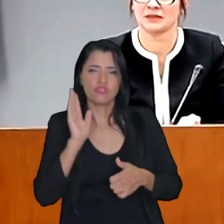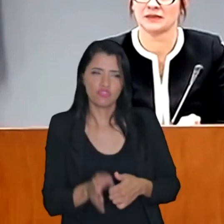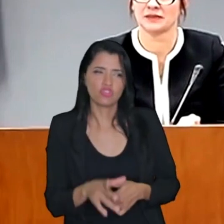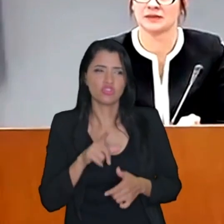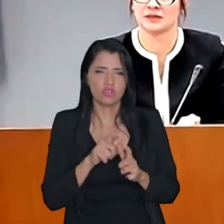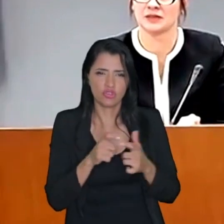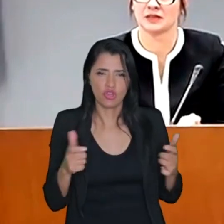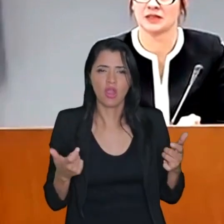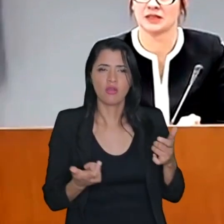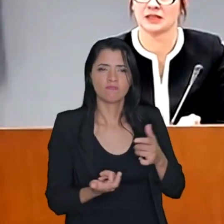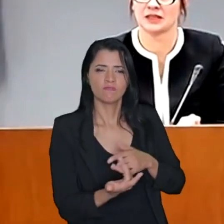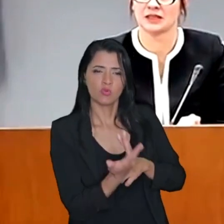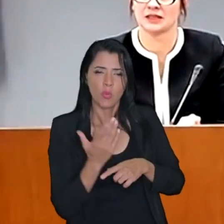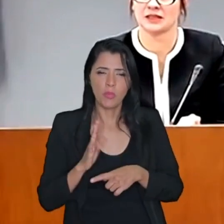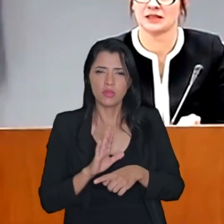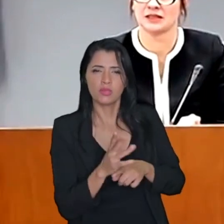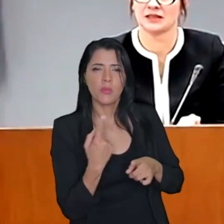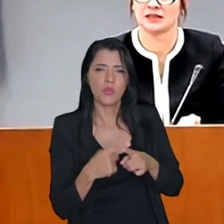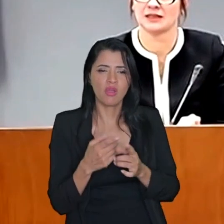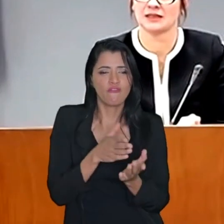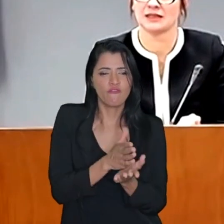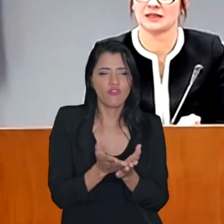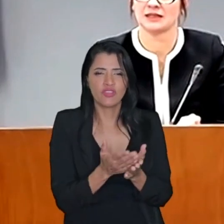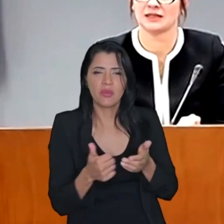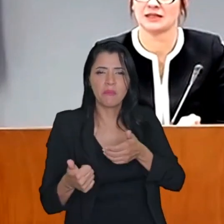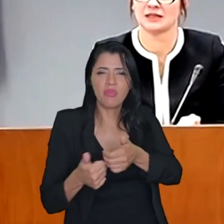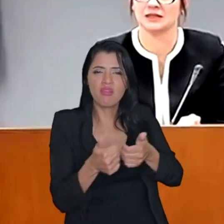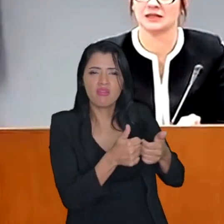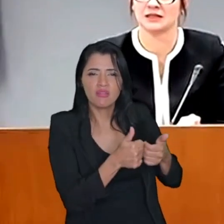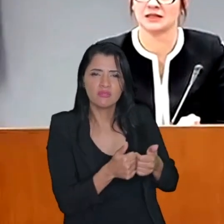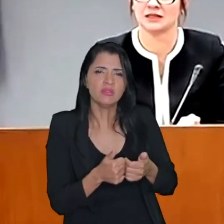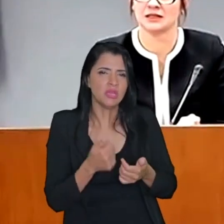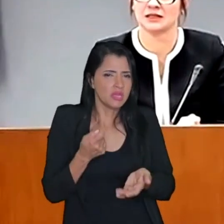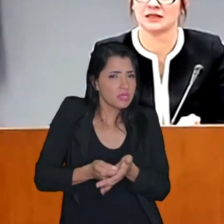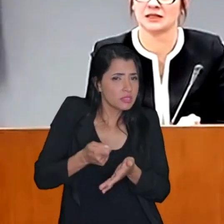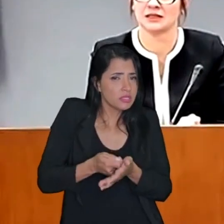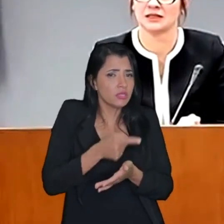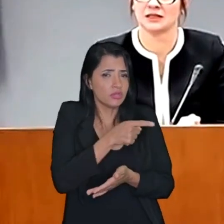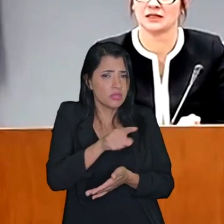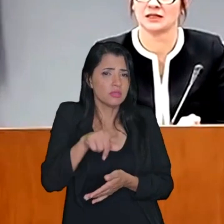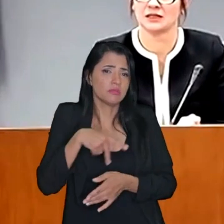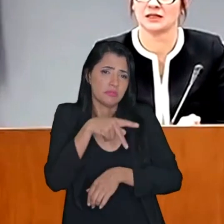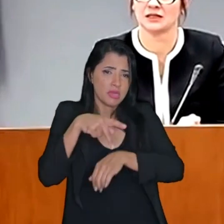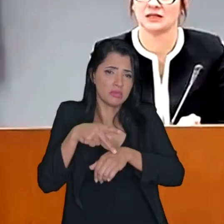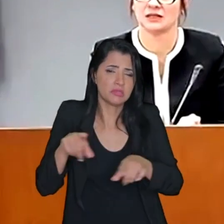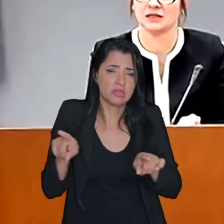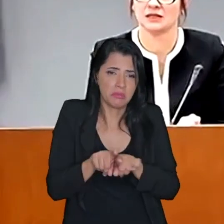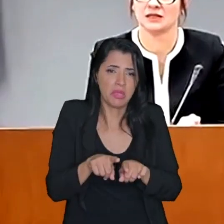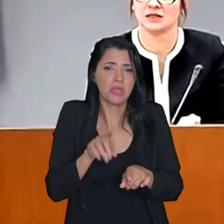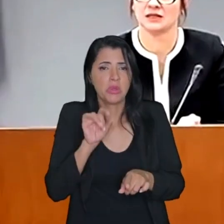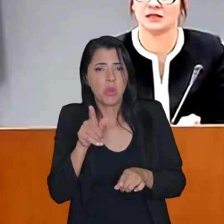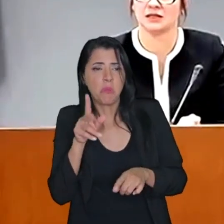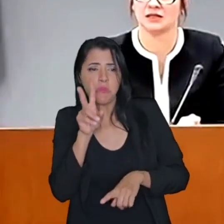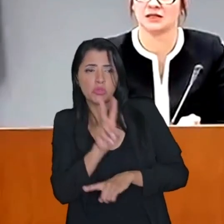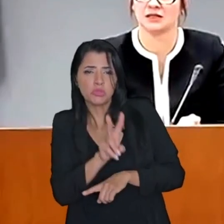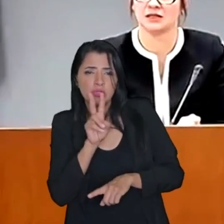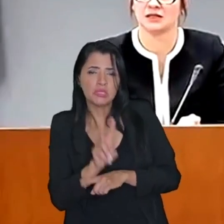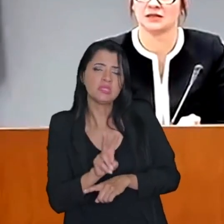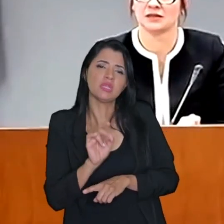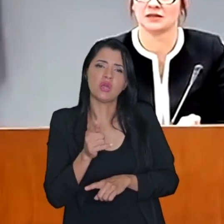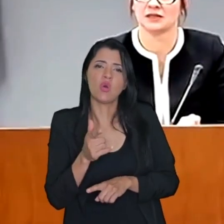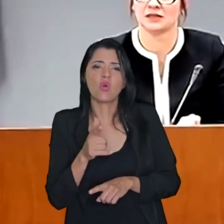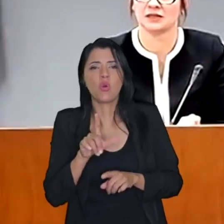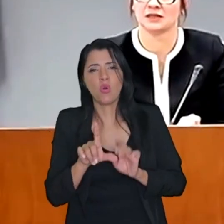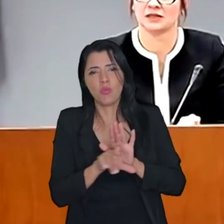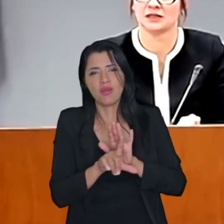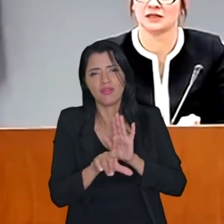muito grande de cooperação por questões fronteiriças e tal, ele exige desses países também ou uma exigência de proteção, como